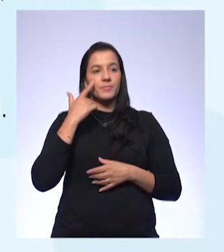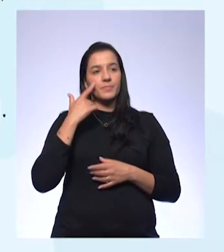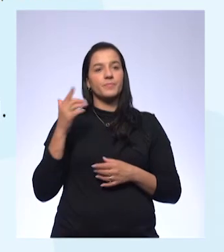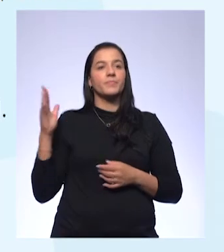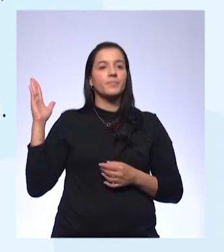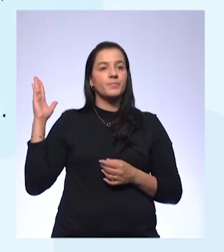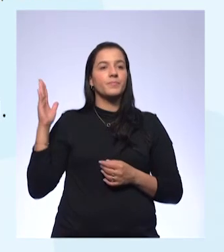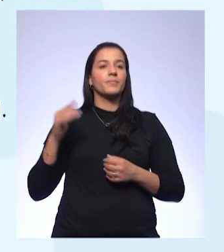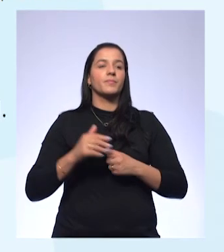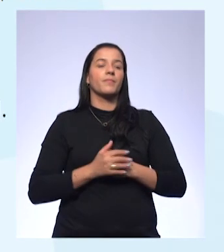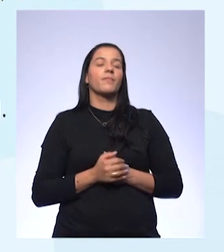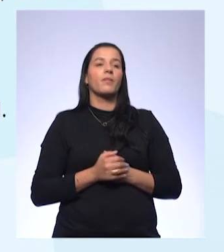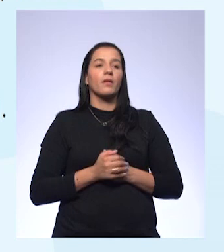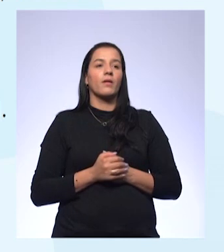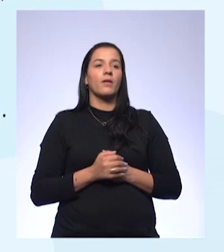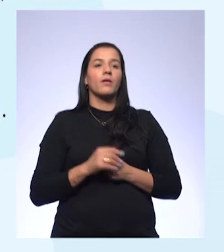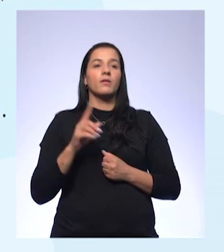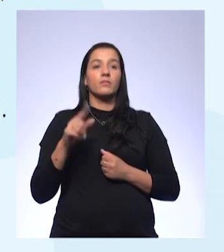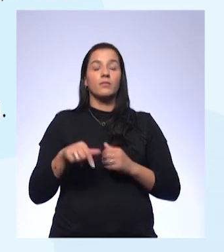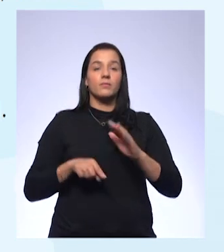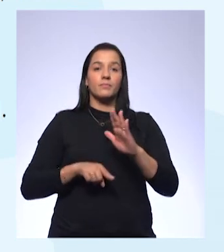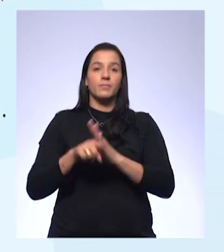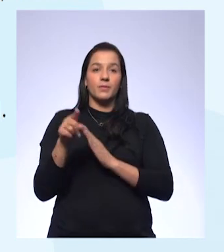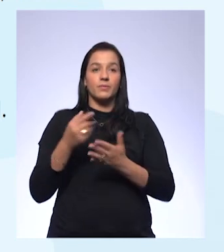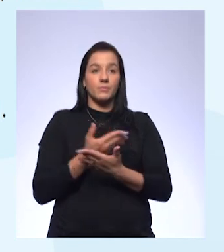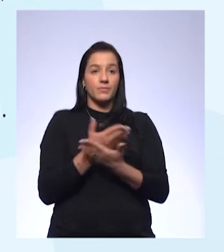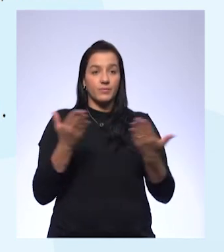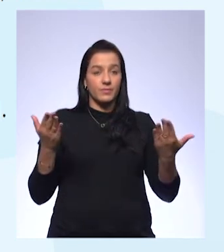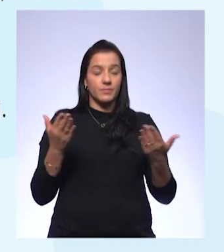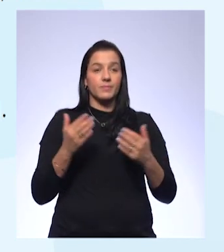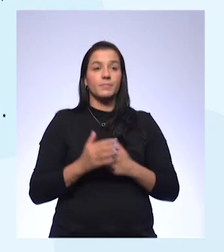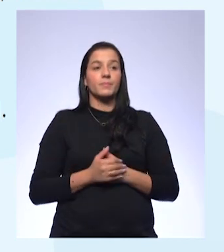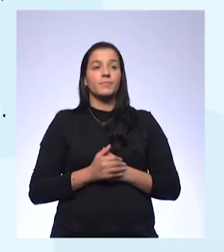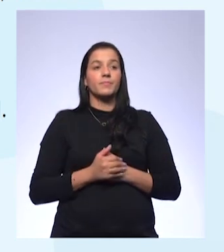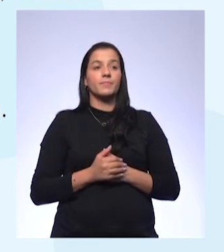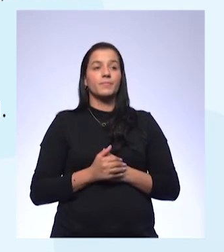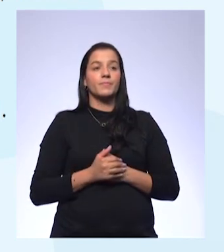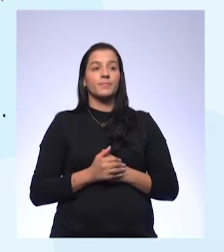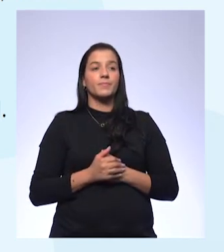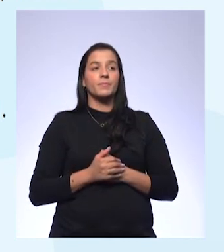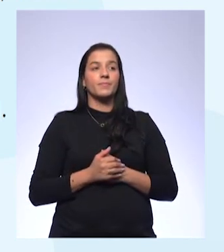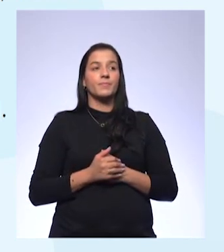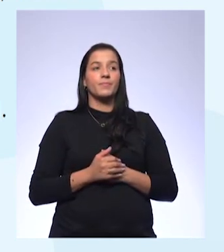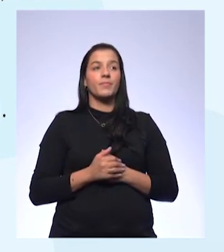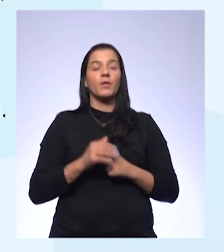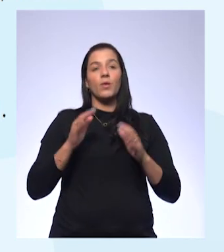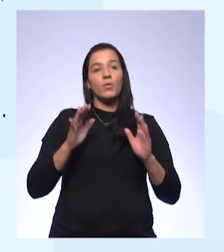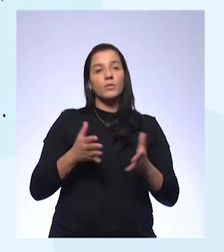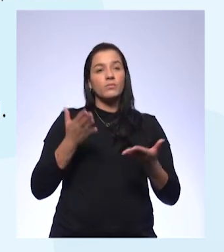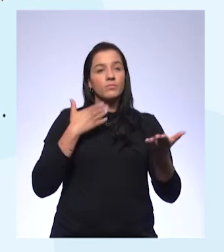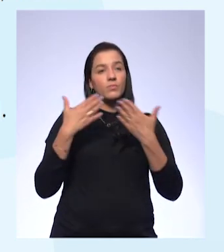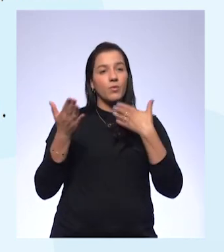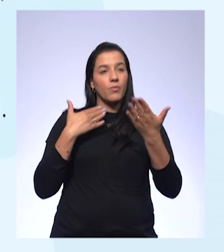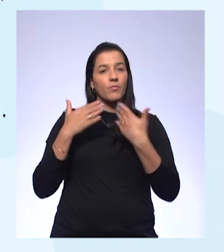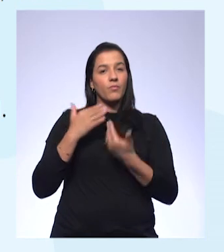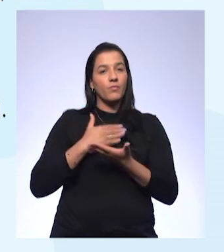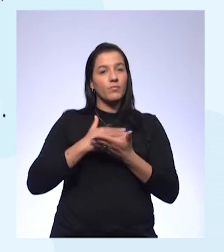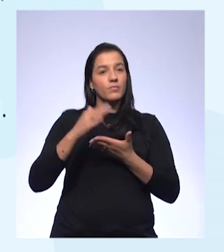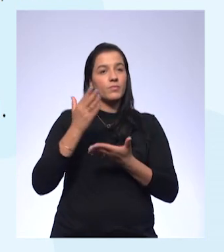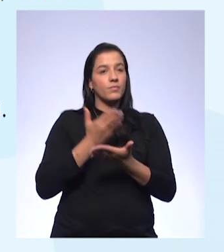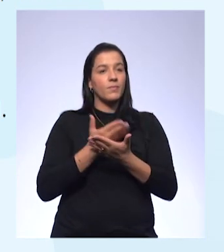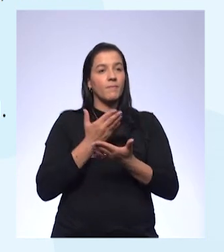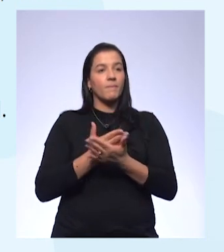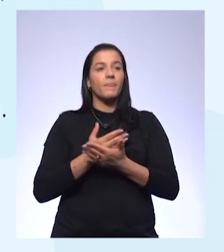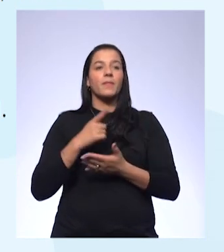aí na tela, a questão que vai aparecer para vocês. Vamos retomar um pouquinho do que a gente conversou lá no começo da aula